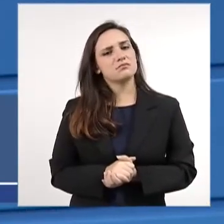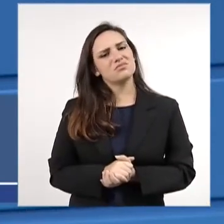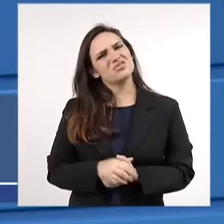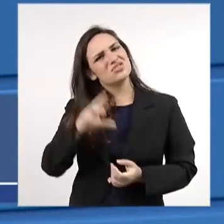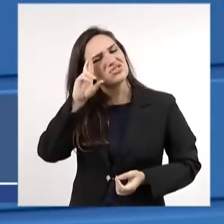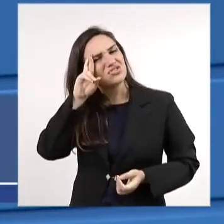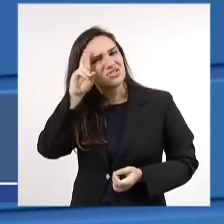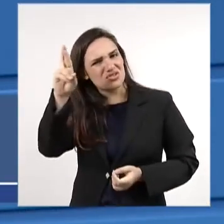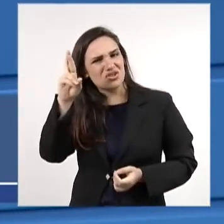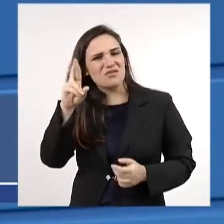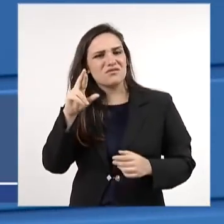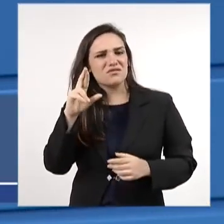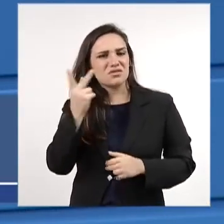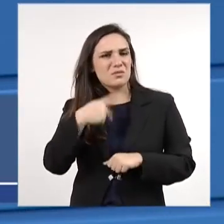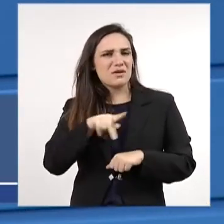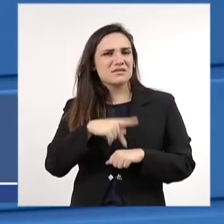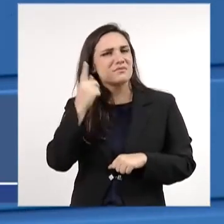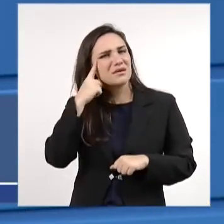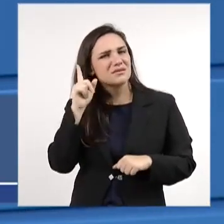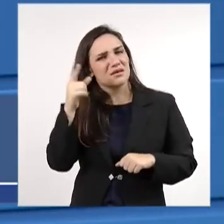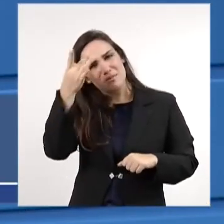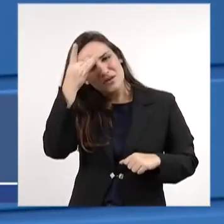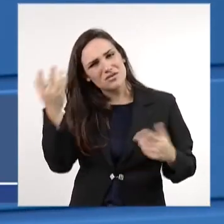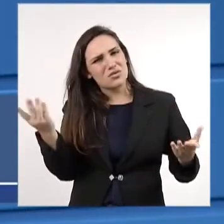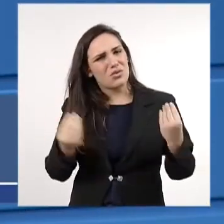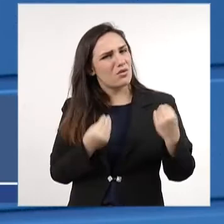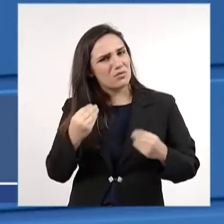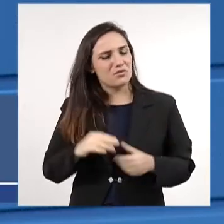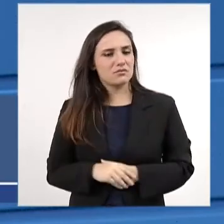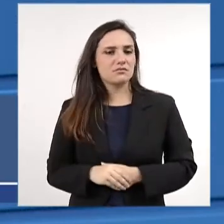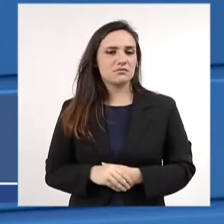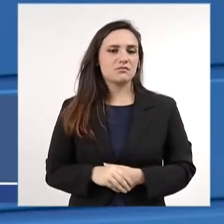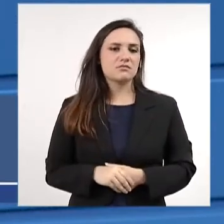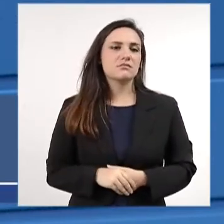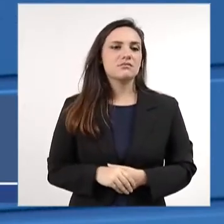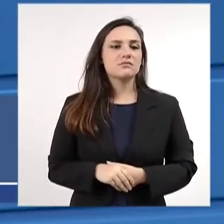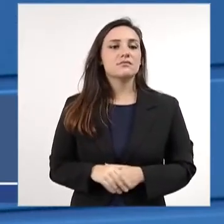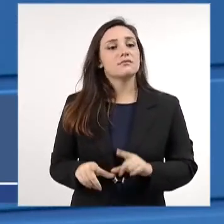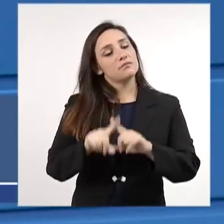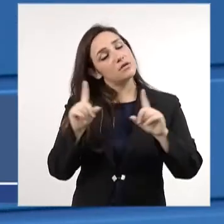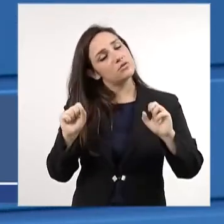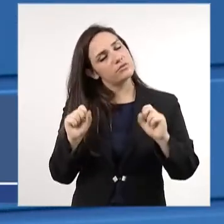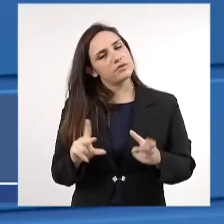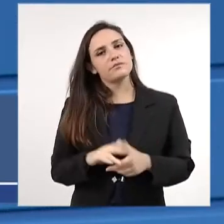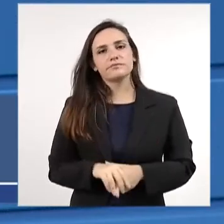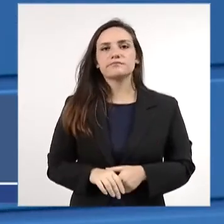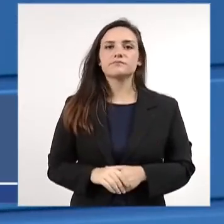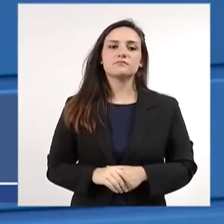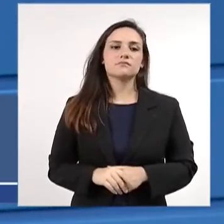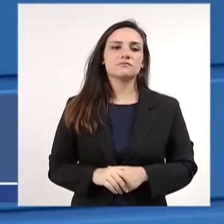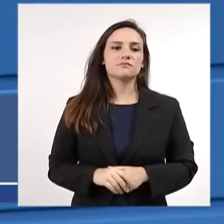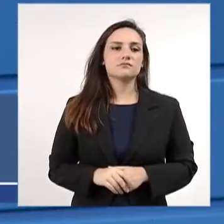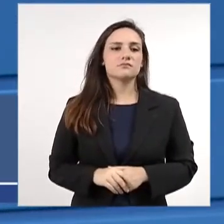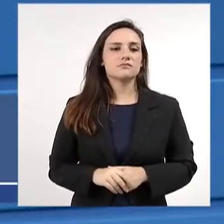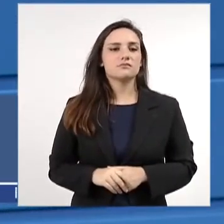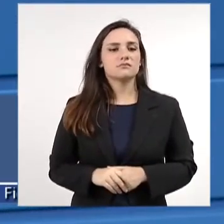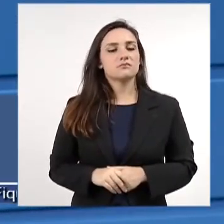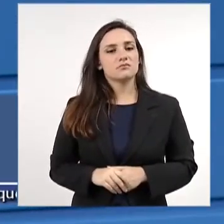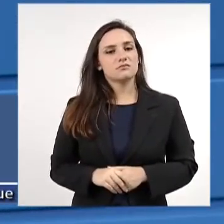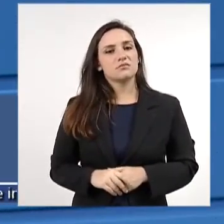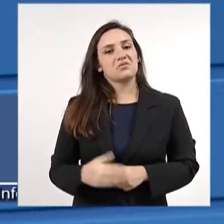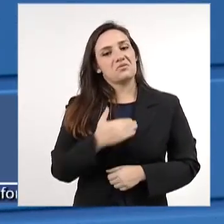pensam dessa forma, nós vamos esperar o quê, né? Mas o nosso governo, ele reduziu a